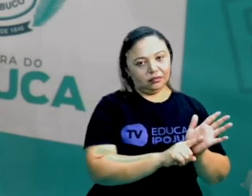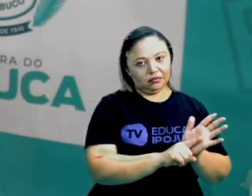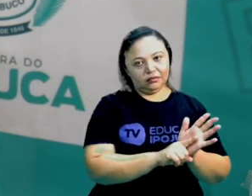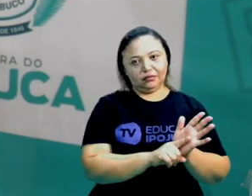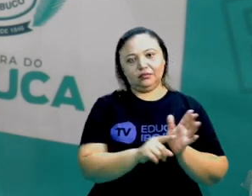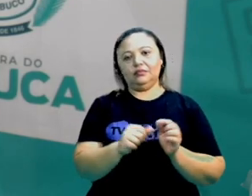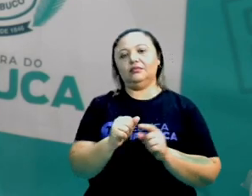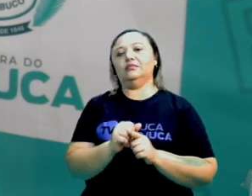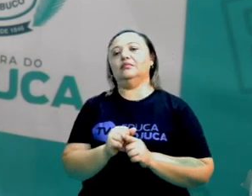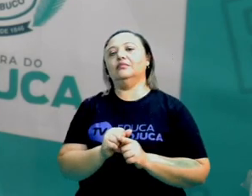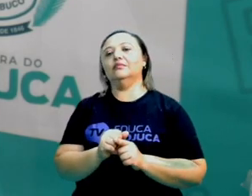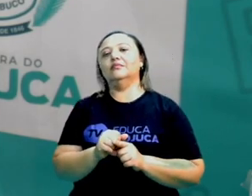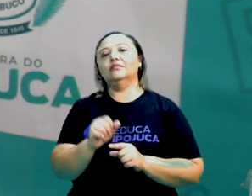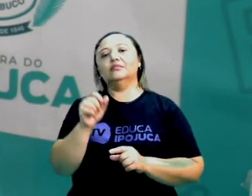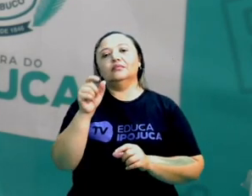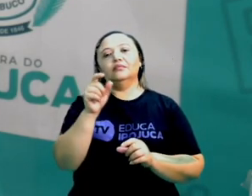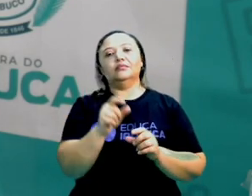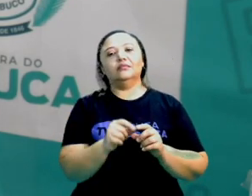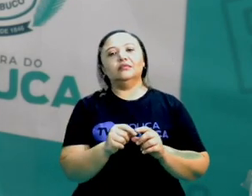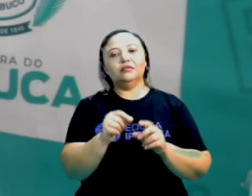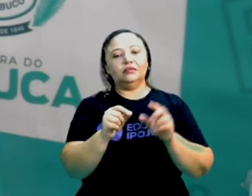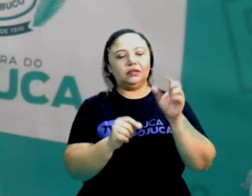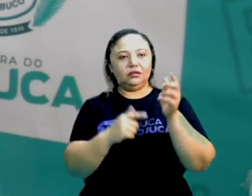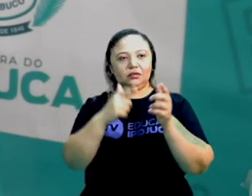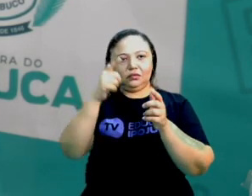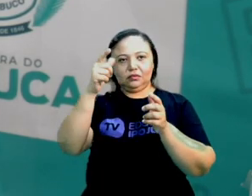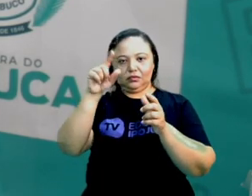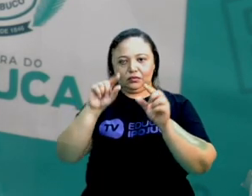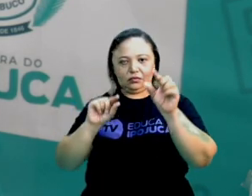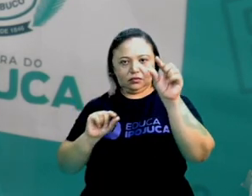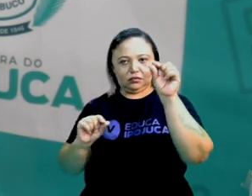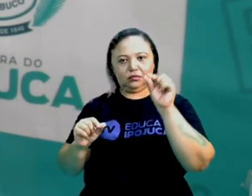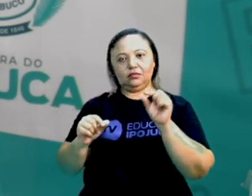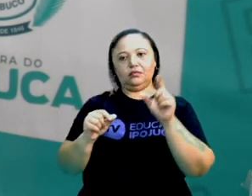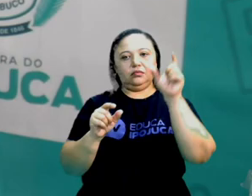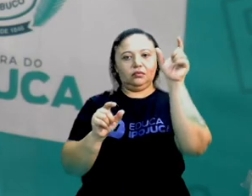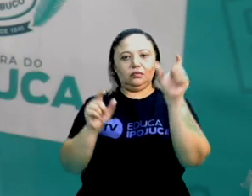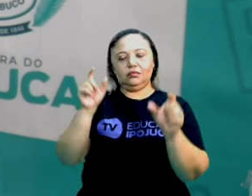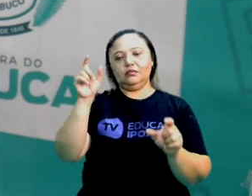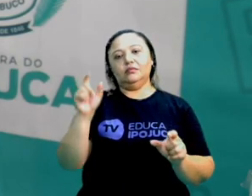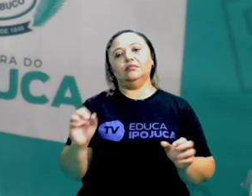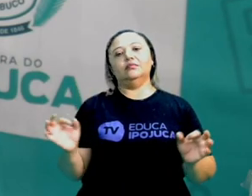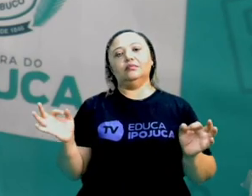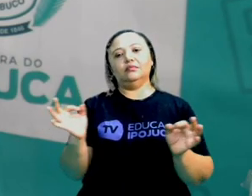passei, vai escolher outro tipo de gráfico, fazer